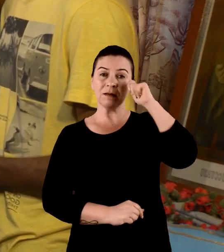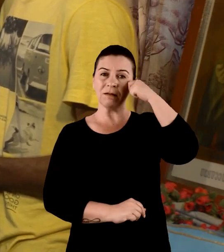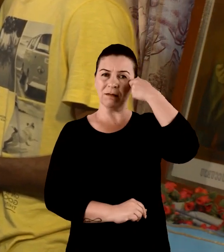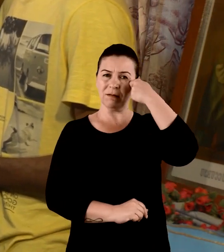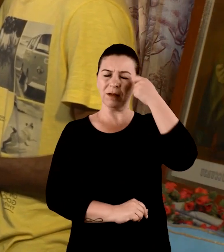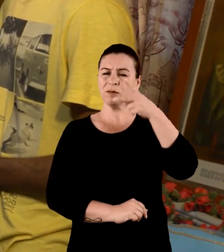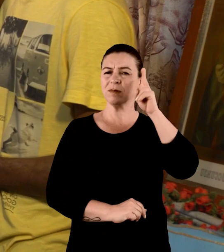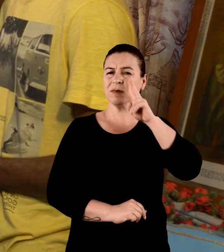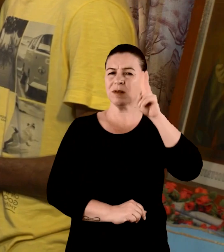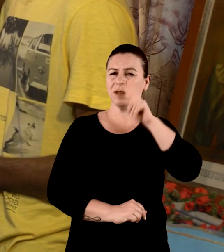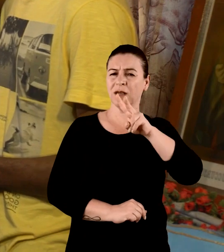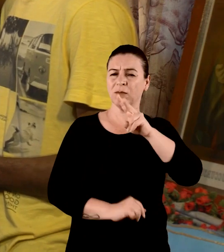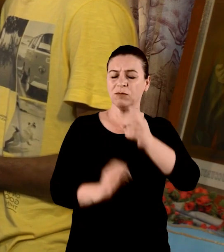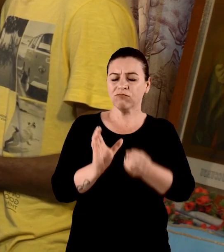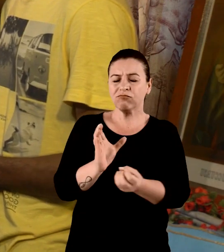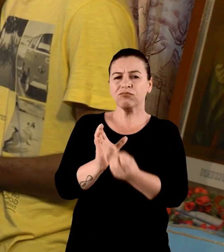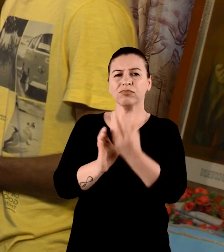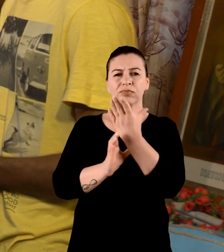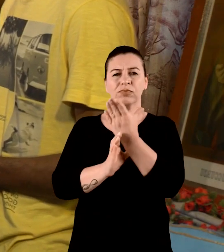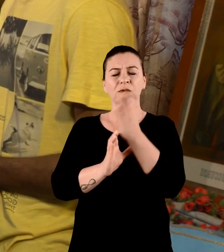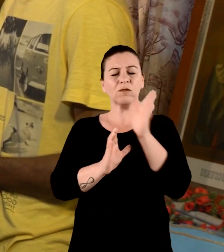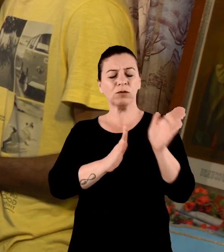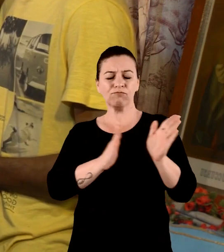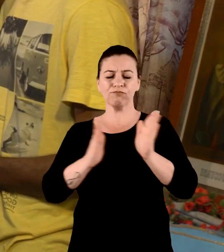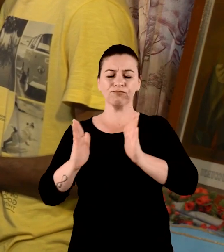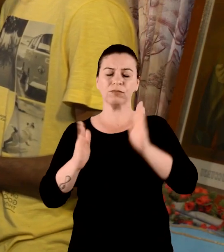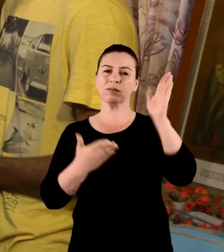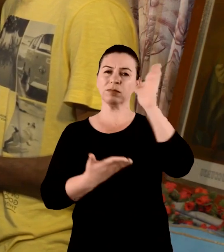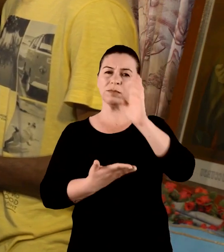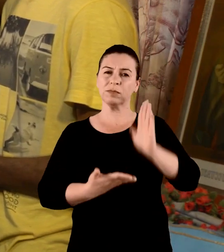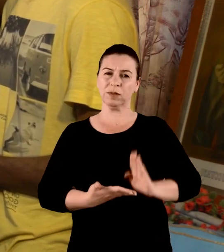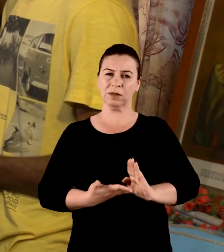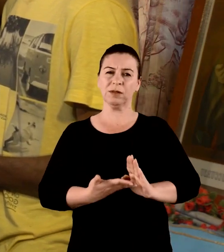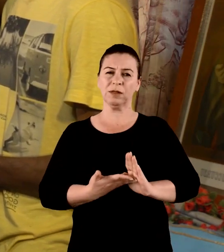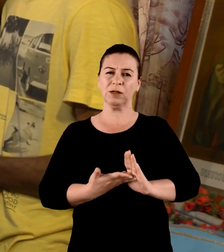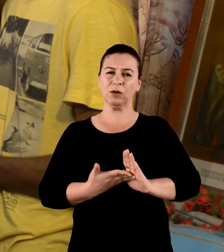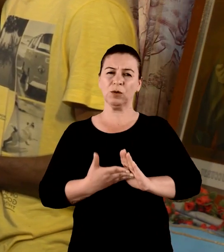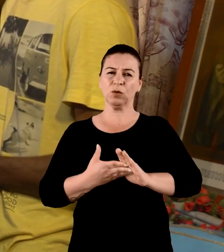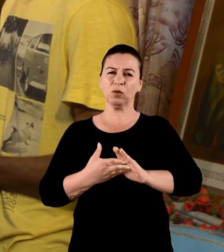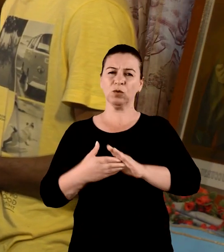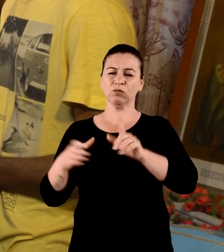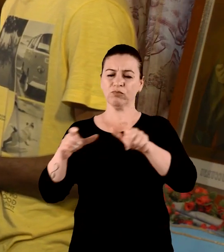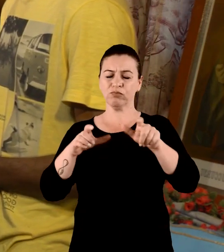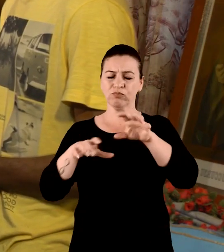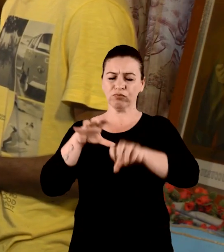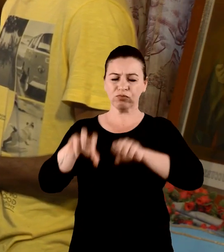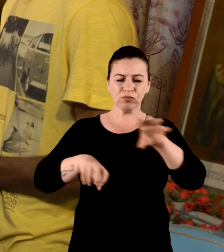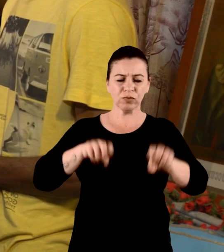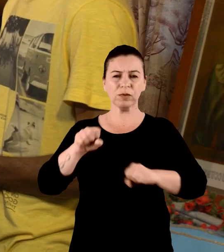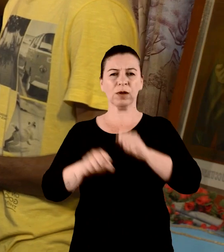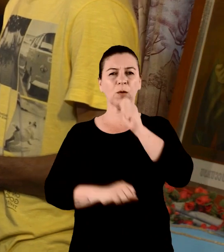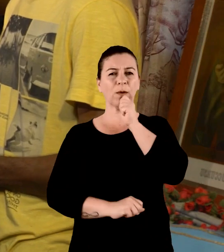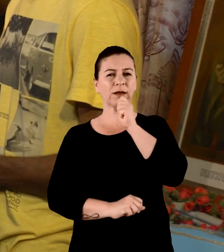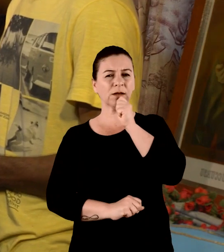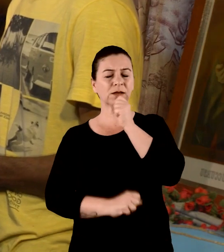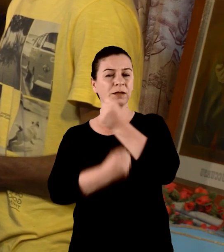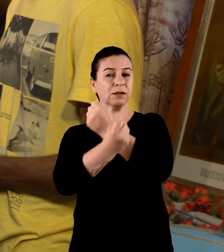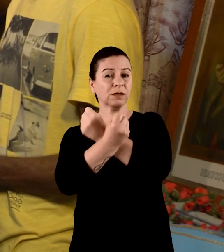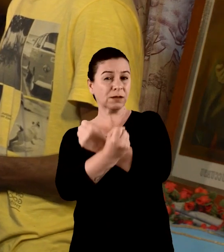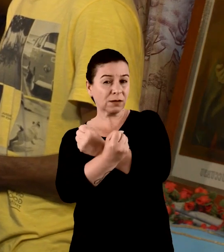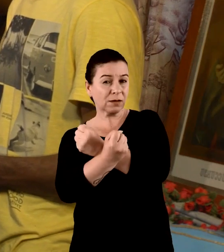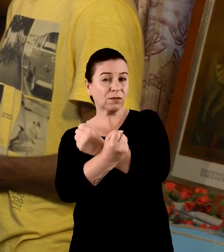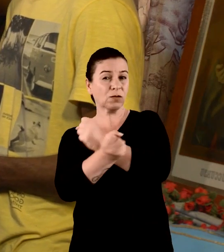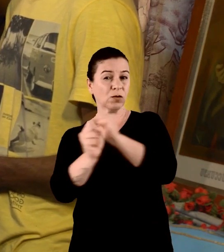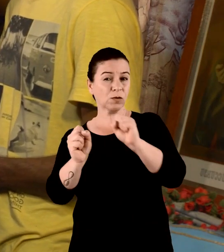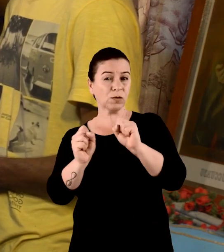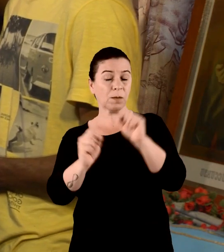e quando você lembra que quando ela surgiu, foi na época do Brasil colonial, o Brasil dos escravos,